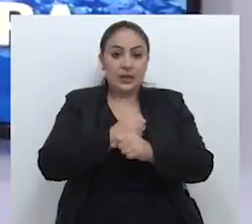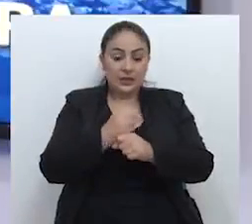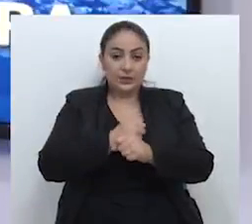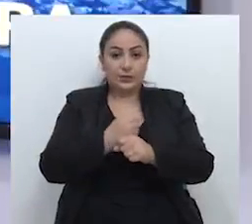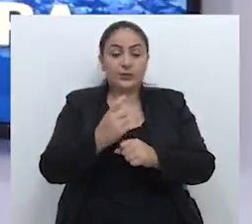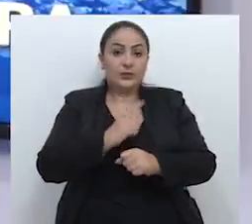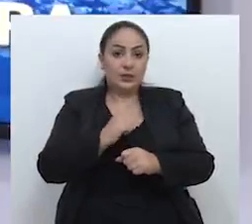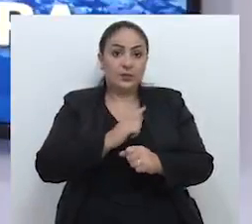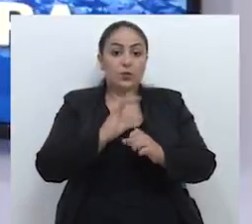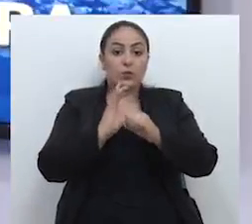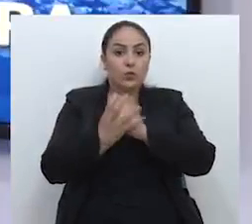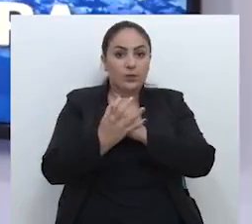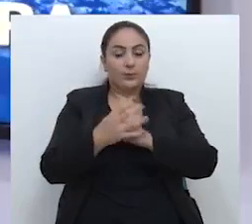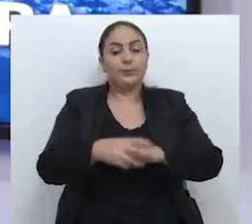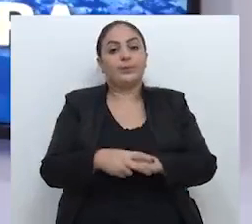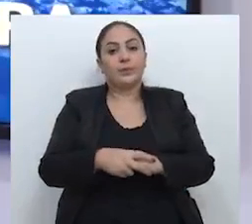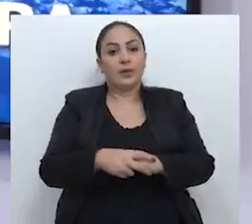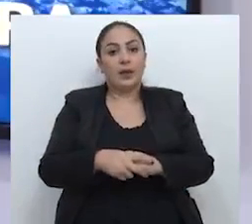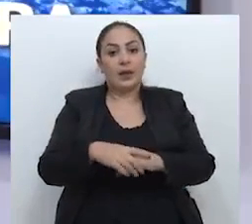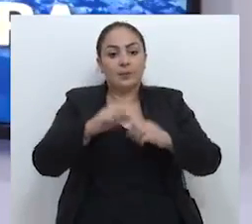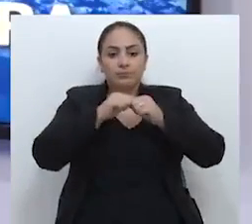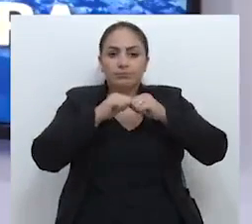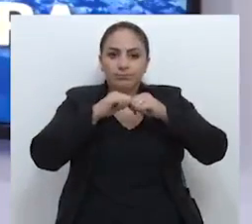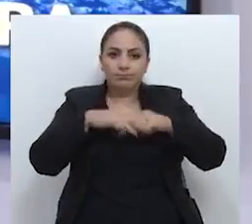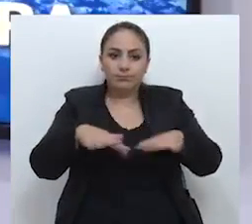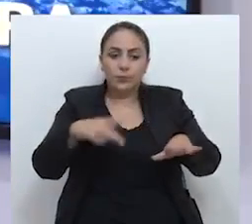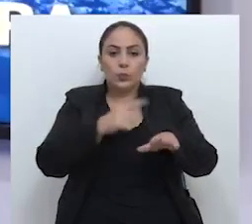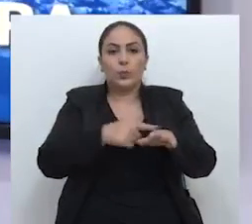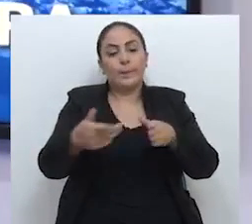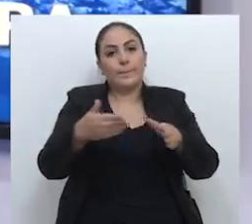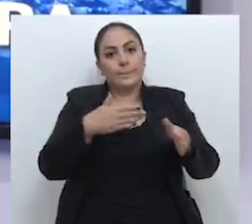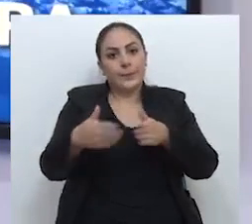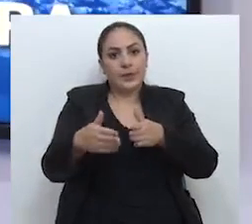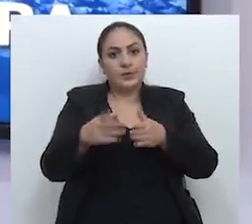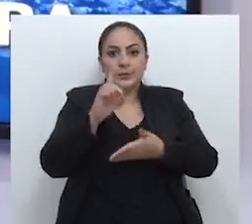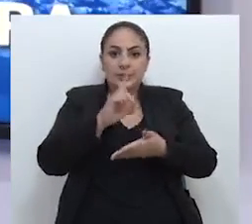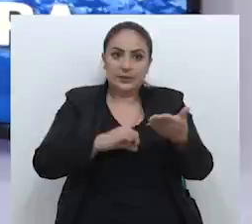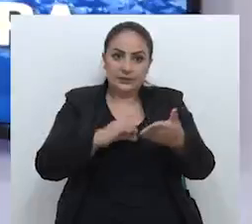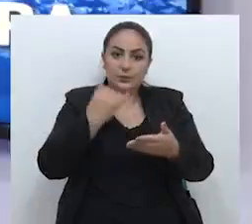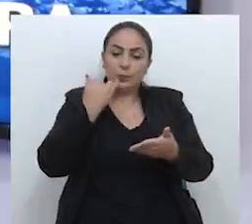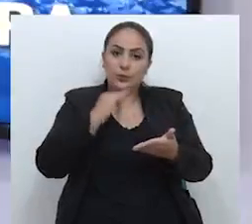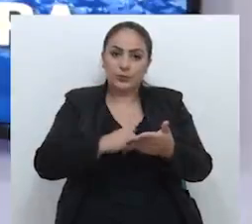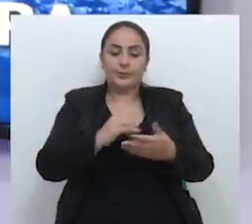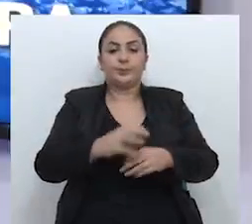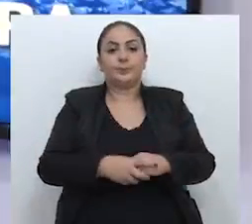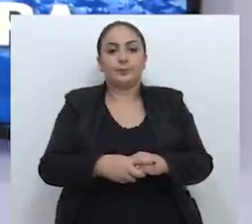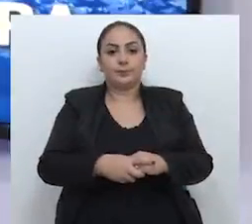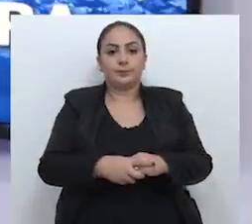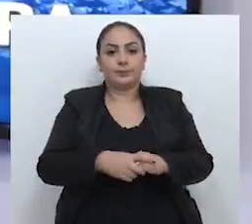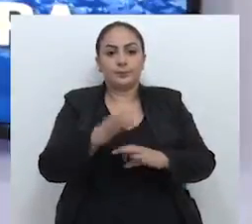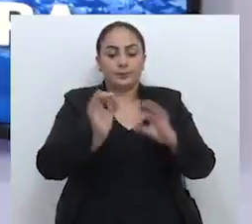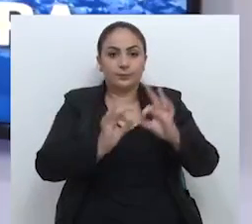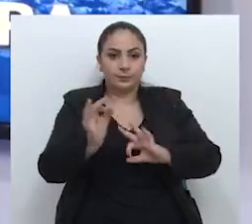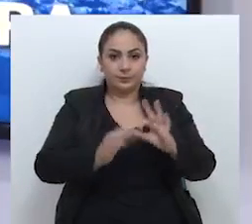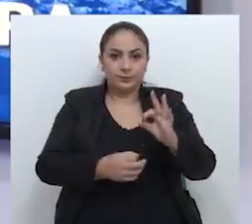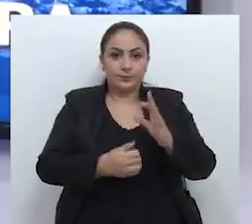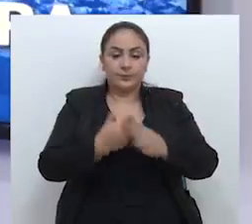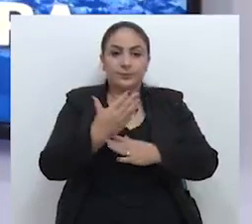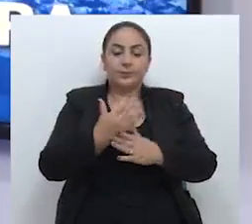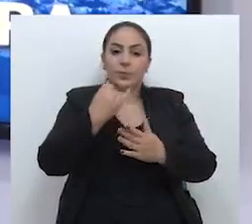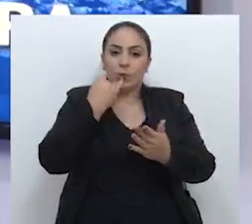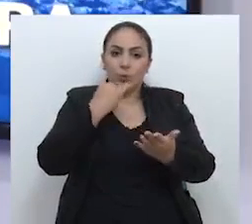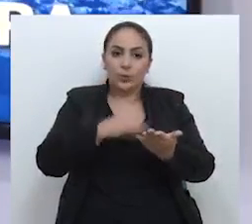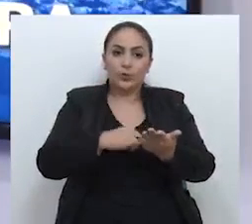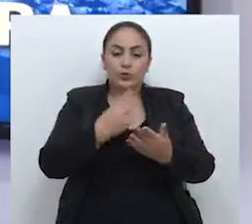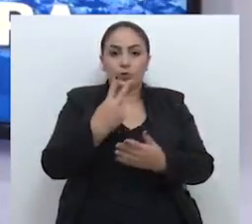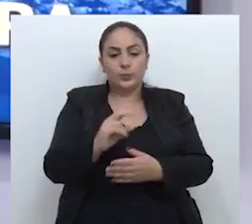em decorrência do coronavírus, foi a expansão do prazo limite para a declaração. Com o Programa Gerador do Imposto